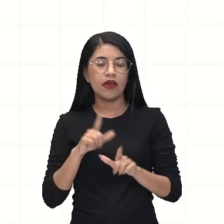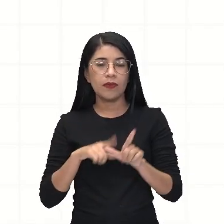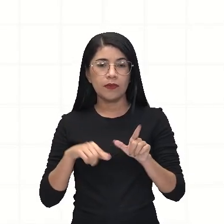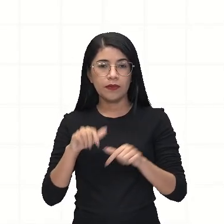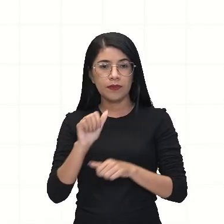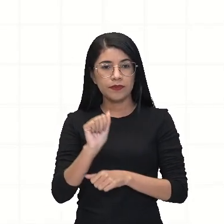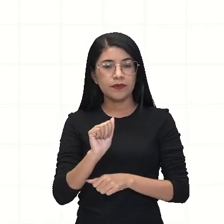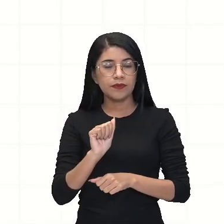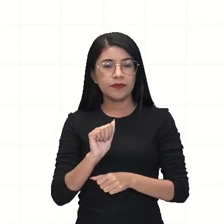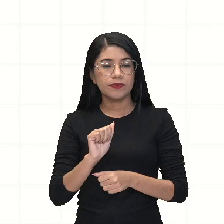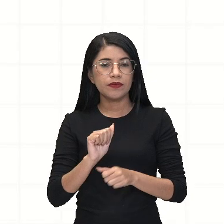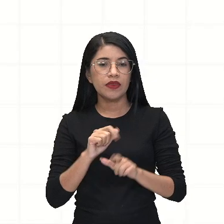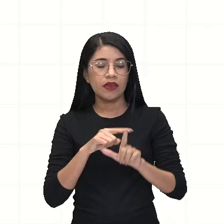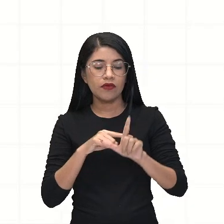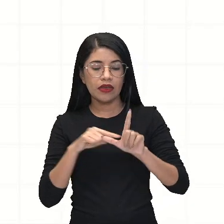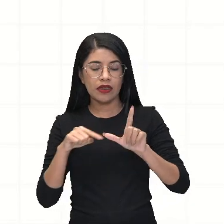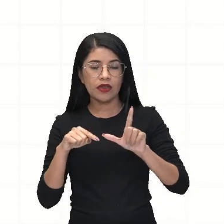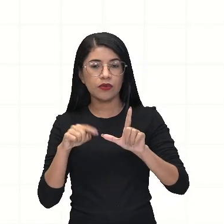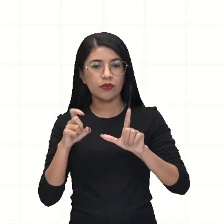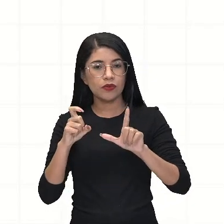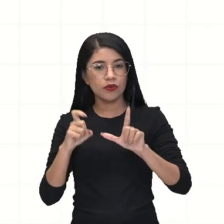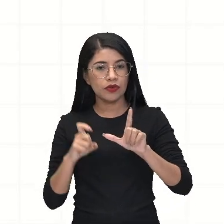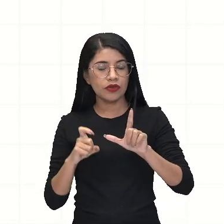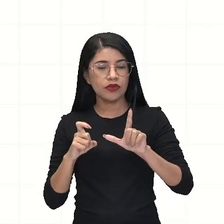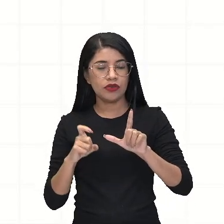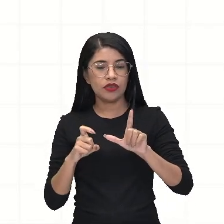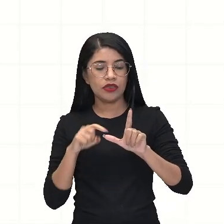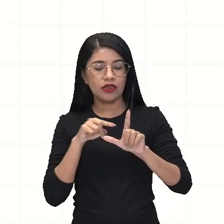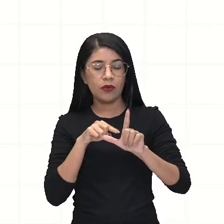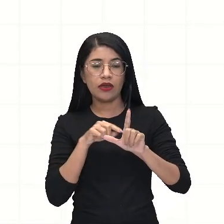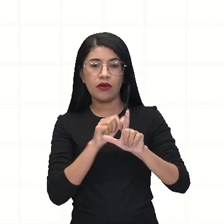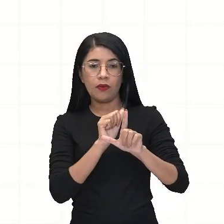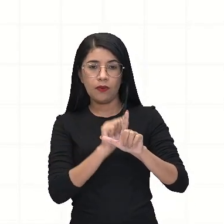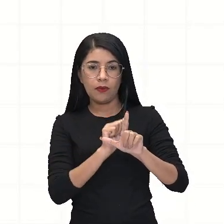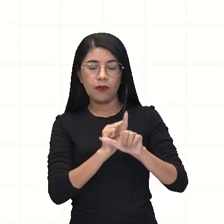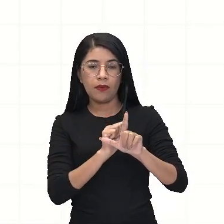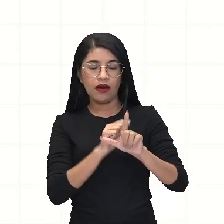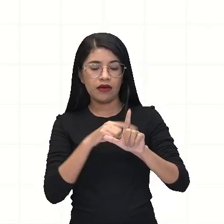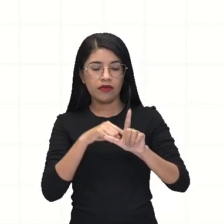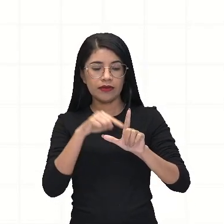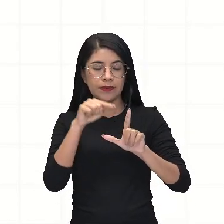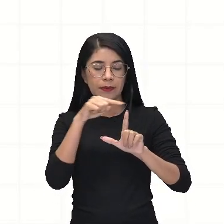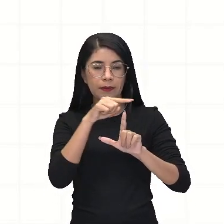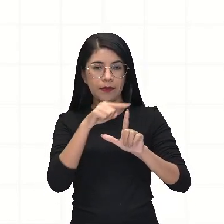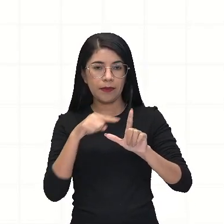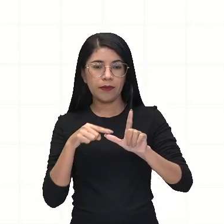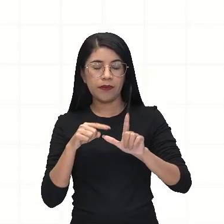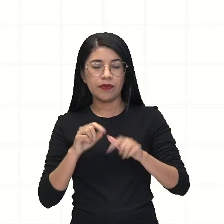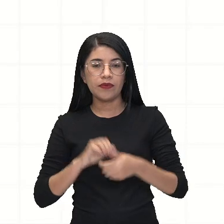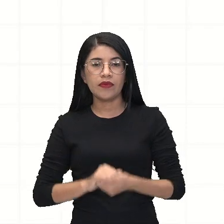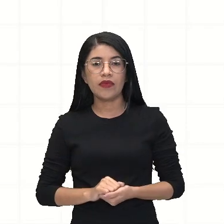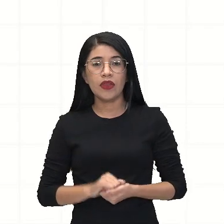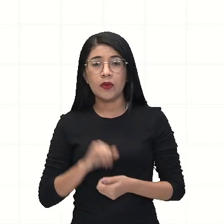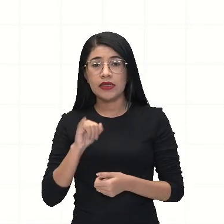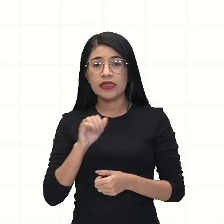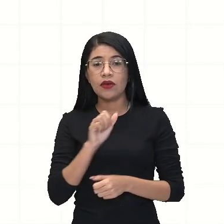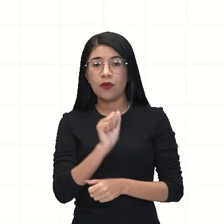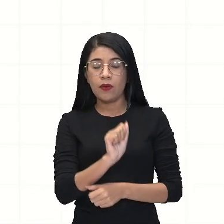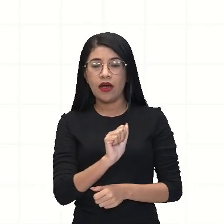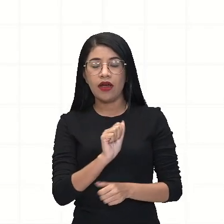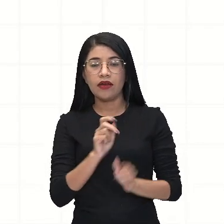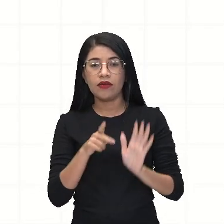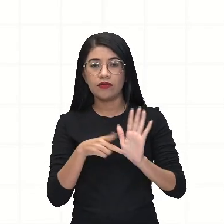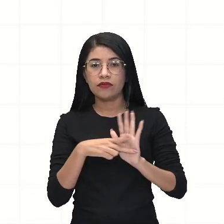A, que fica do lado do x. Então, esse a é o coeficiente angular. Quando esse coeficiente for igual a